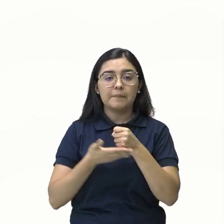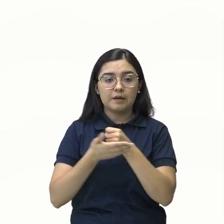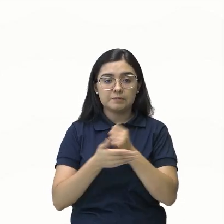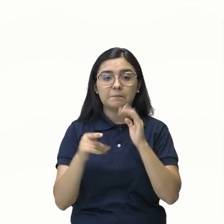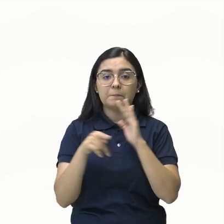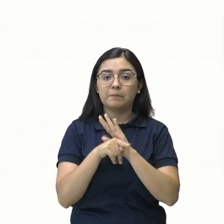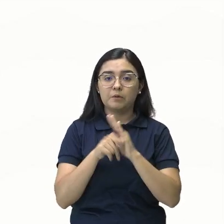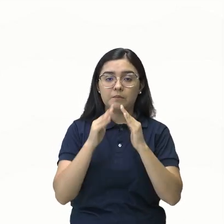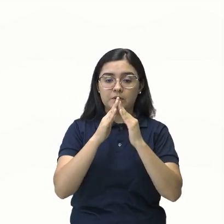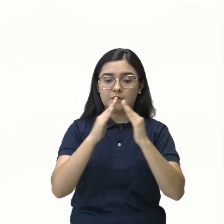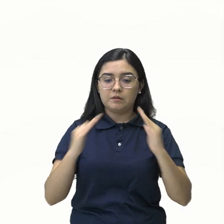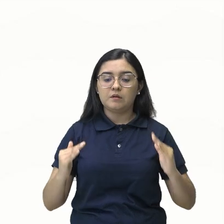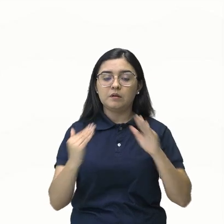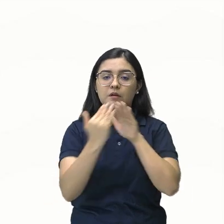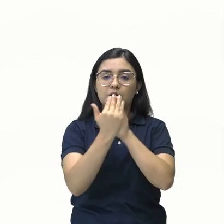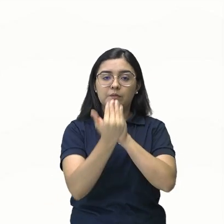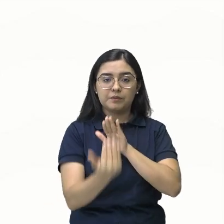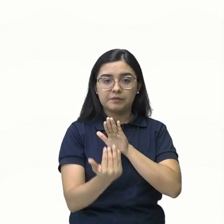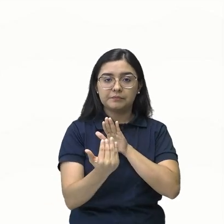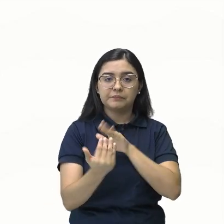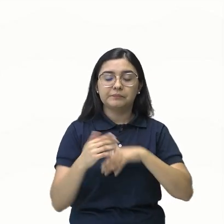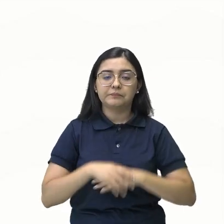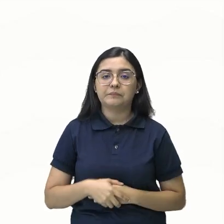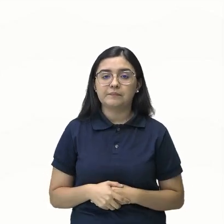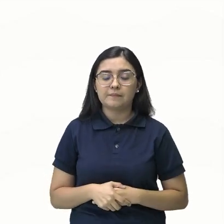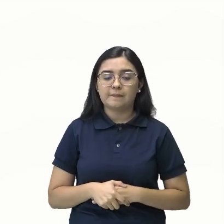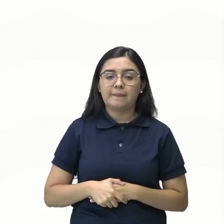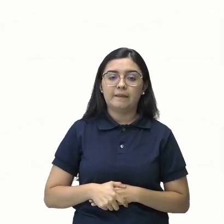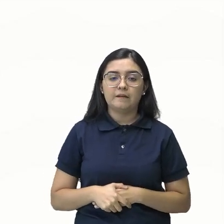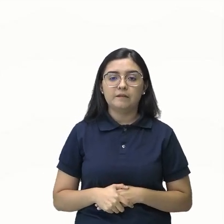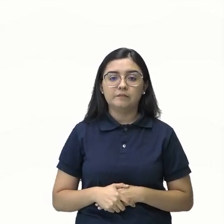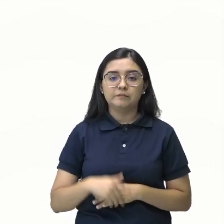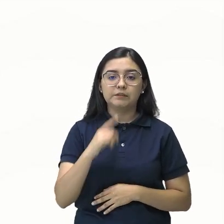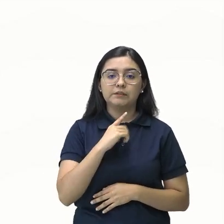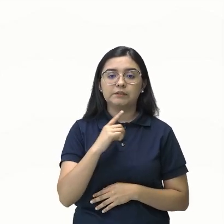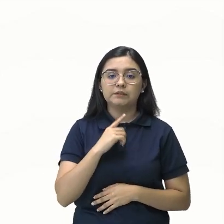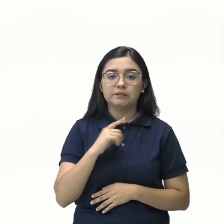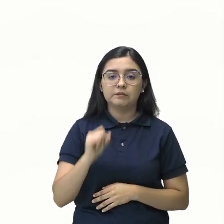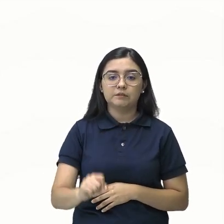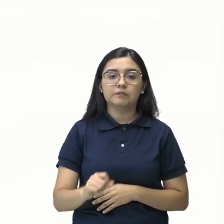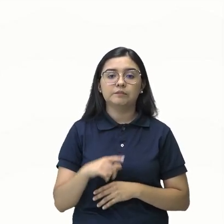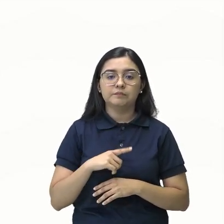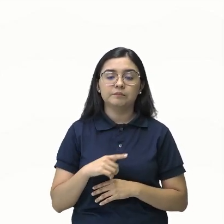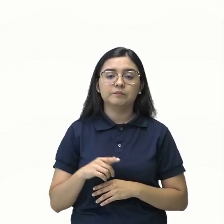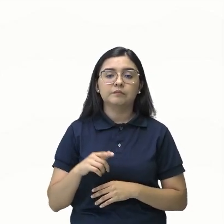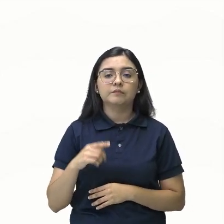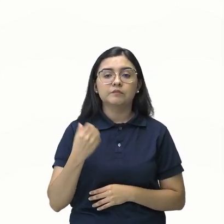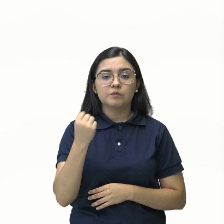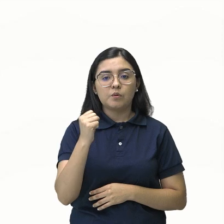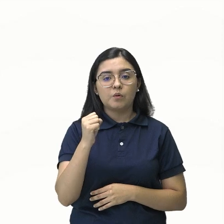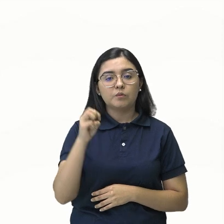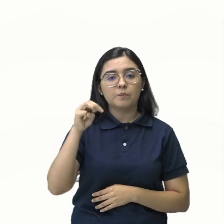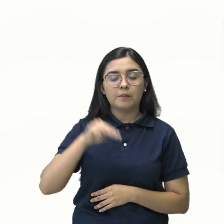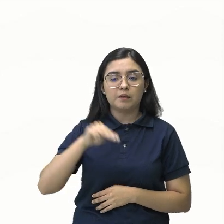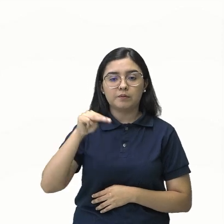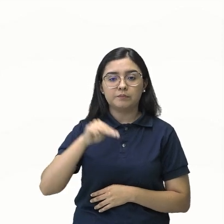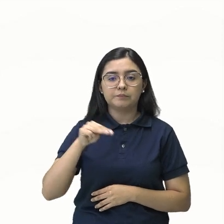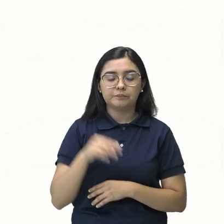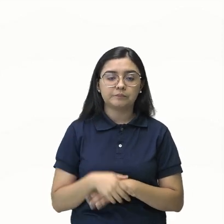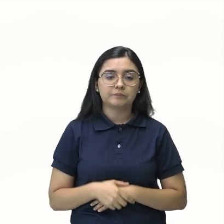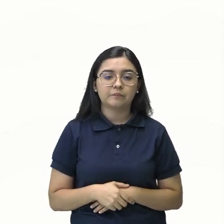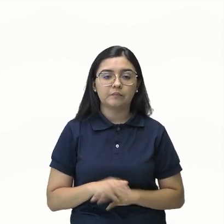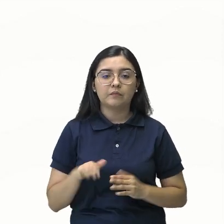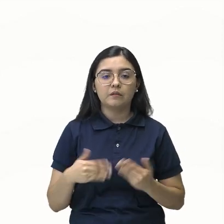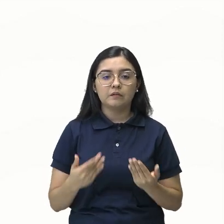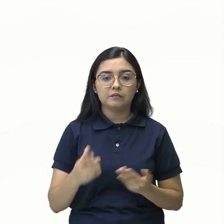base da minha pirâmide é um quadrado. E ele tem perímetro de 8 metros. Então, observe